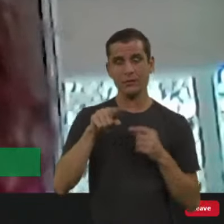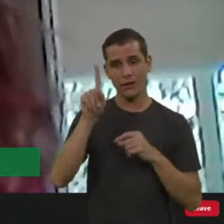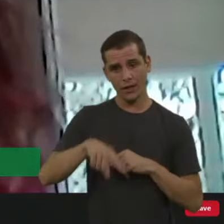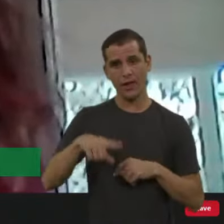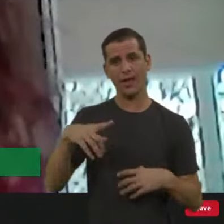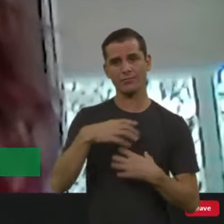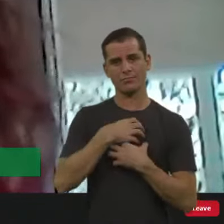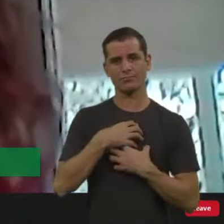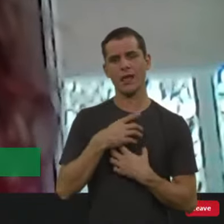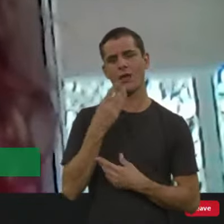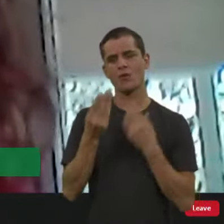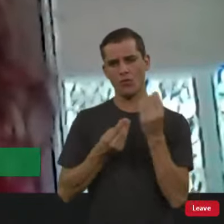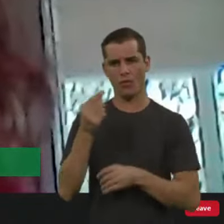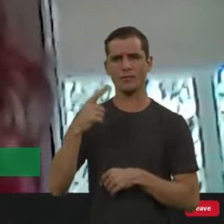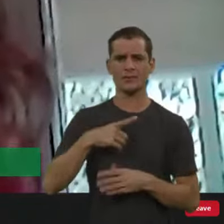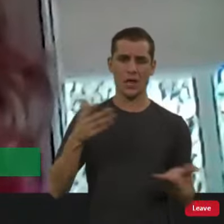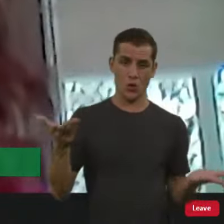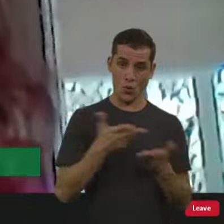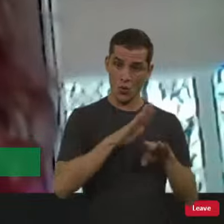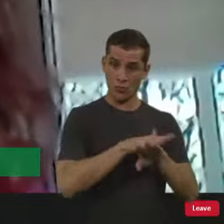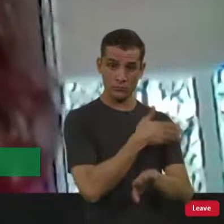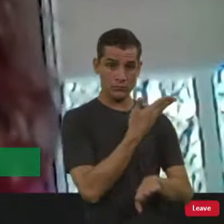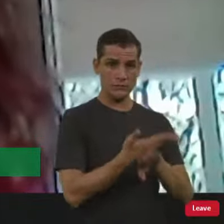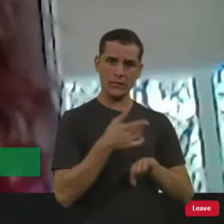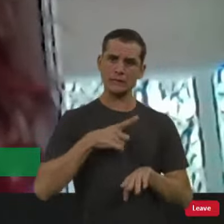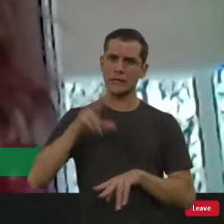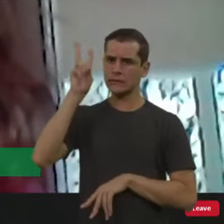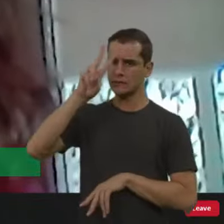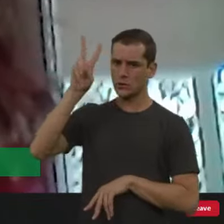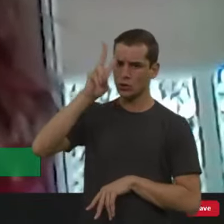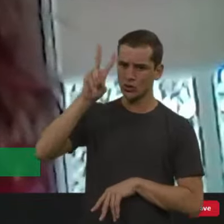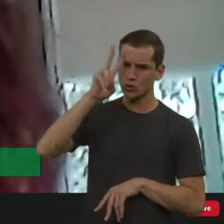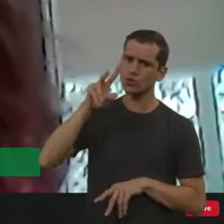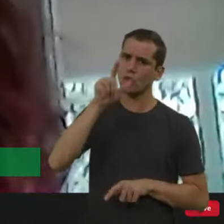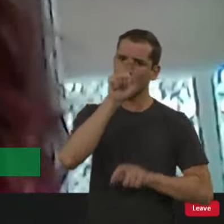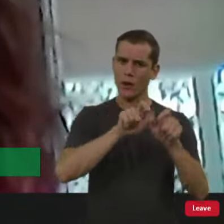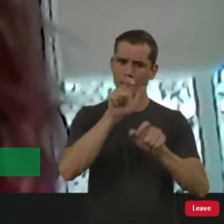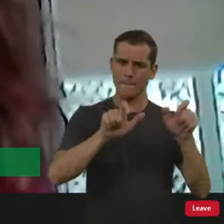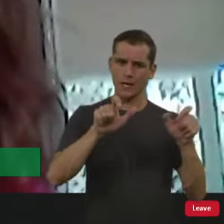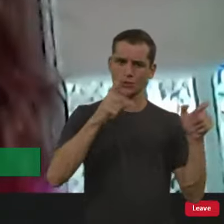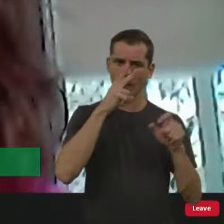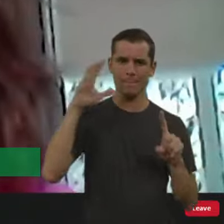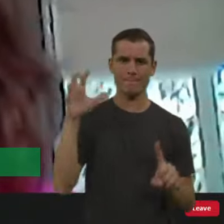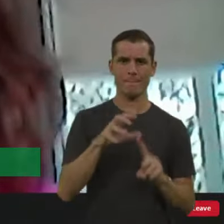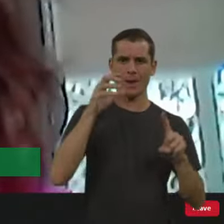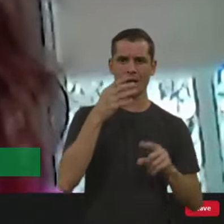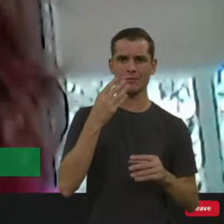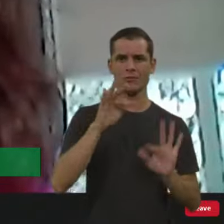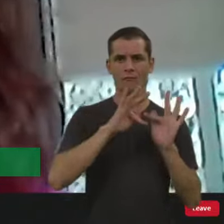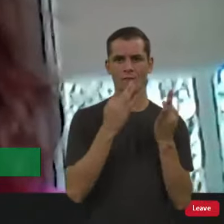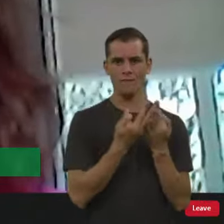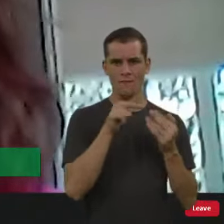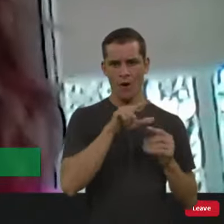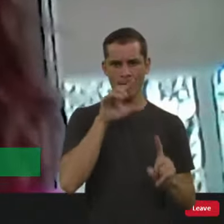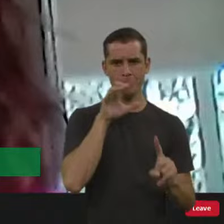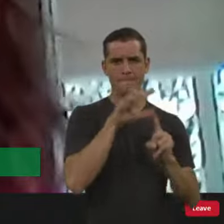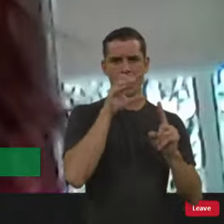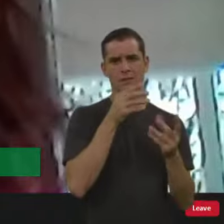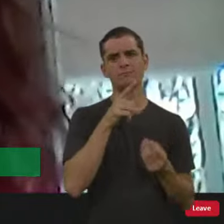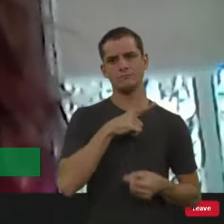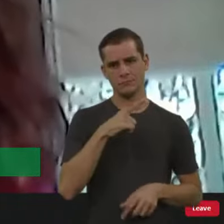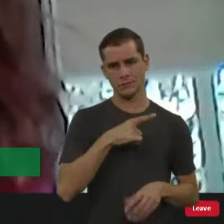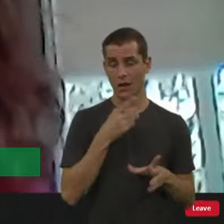várias histórias também parecidas, de como uma doença rara afeta a vida de toda uma família. E, além disso, sem